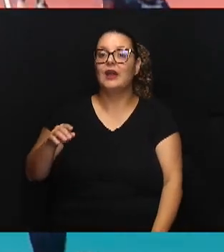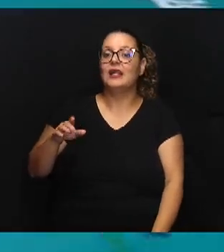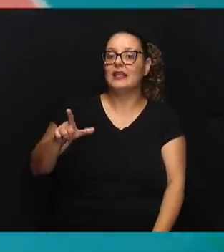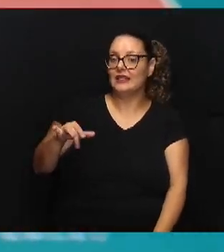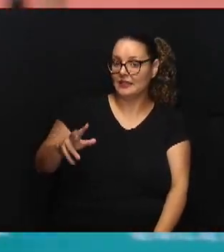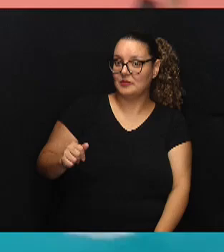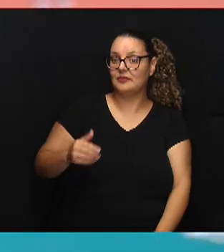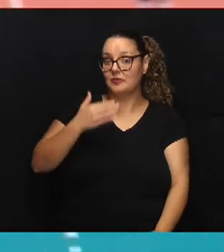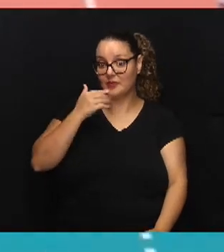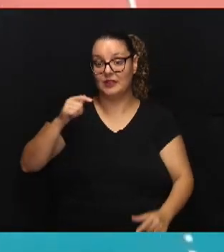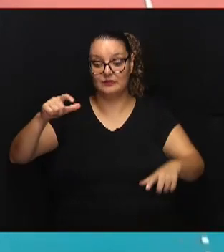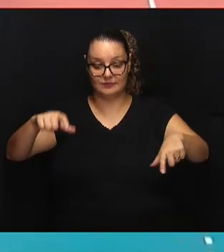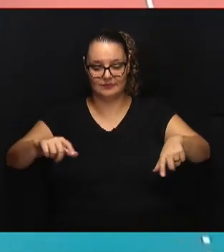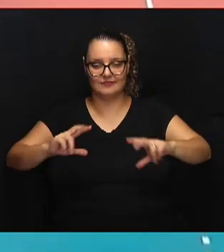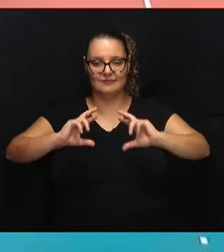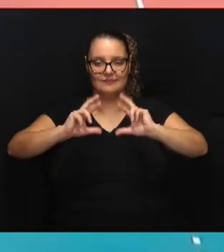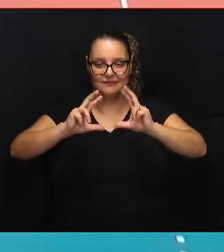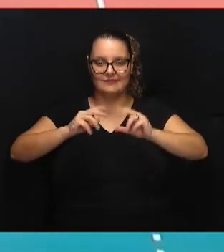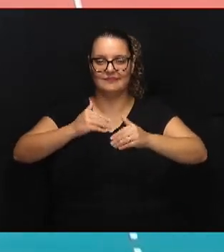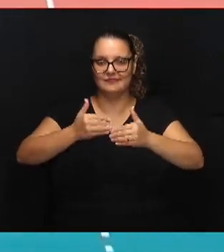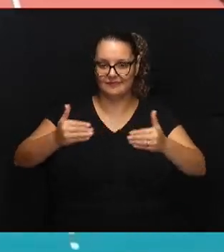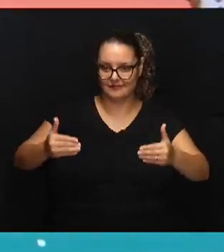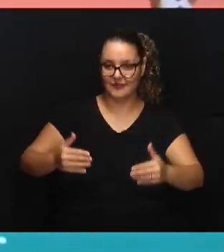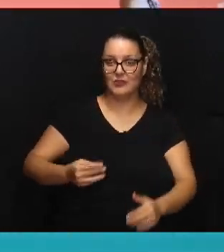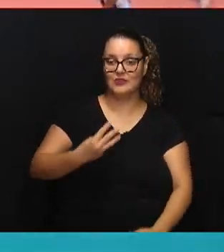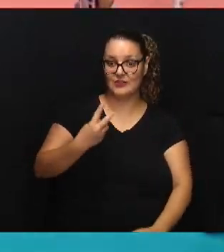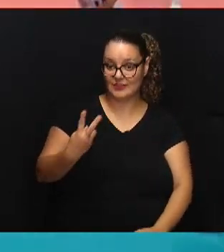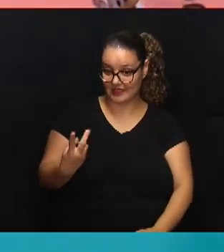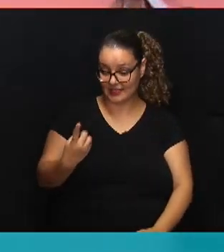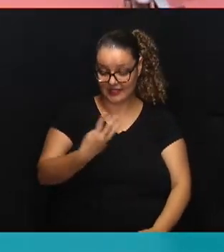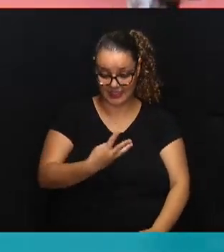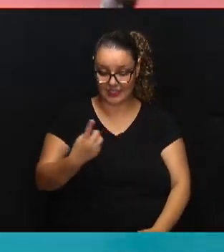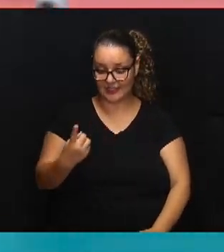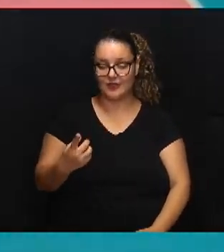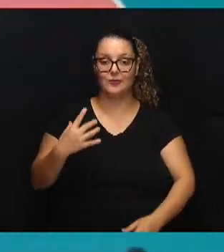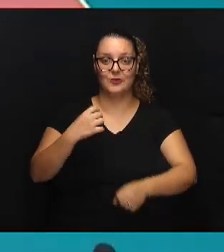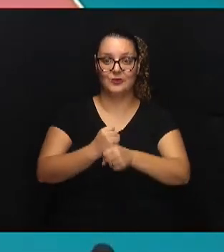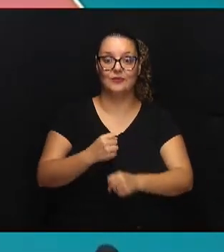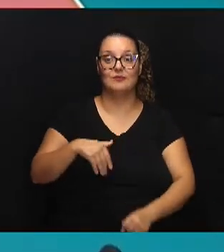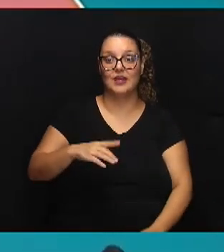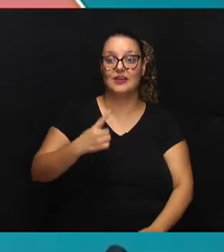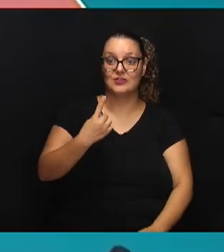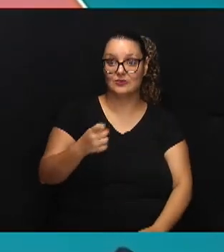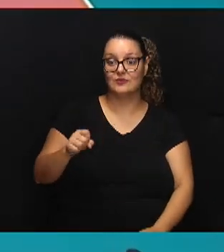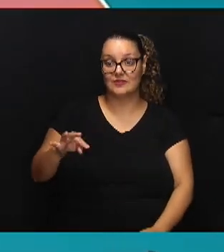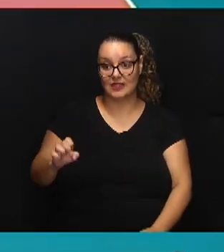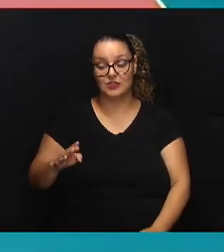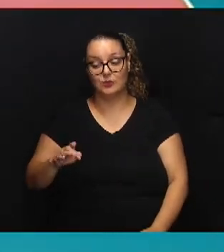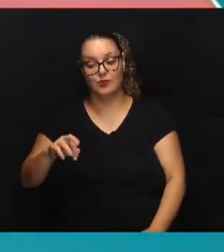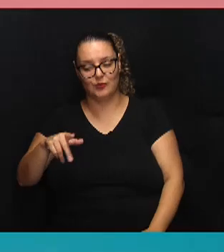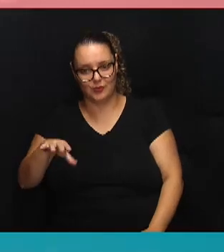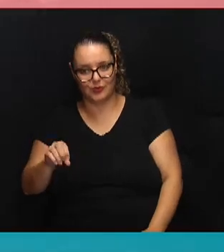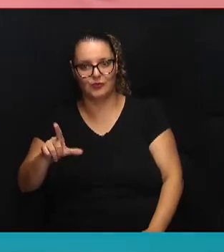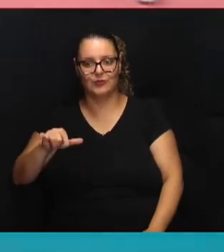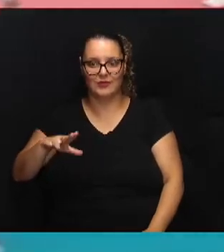quadra, graças aos 31 pontos, mais de um set só para o Bruno Lima, mais de